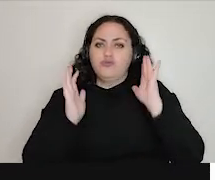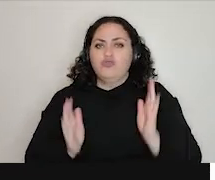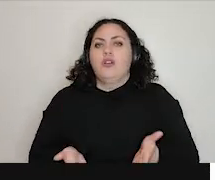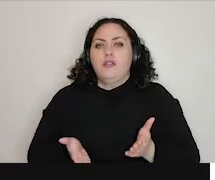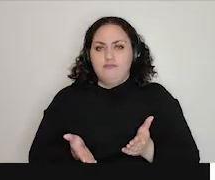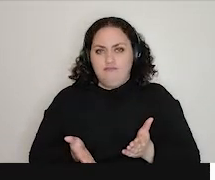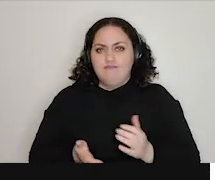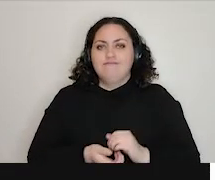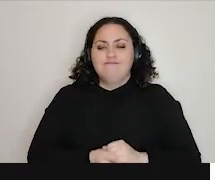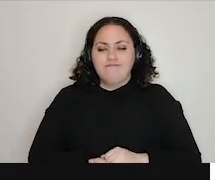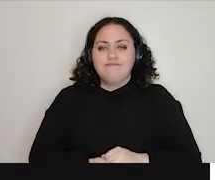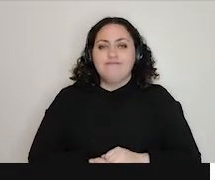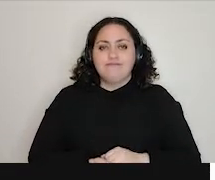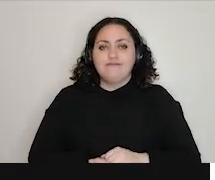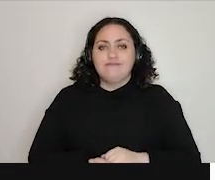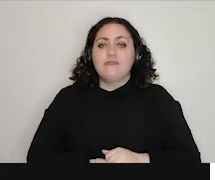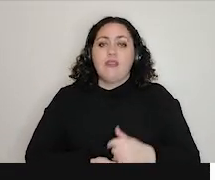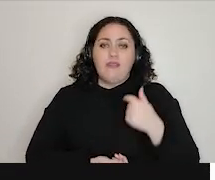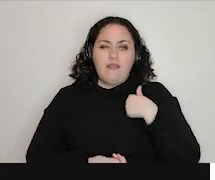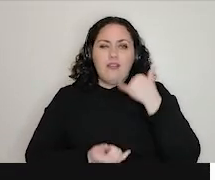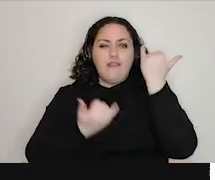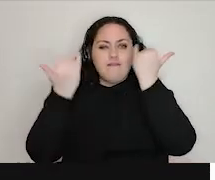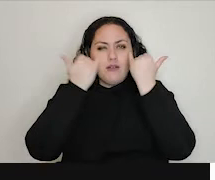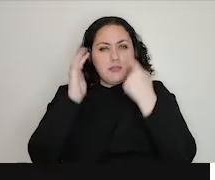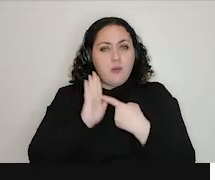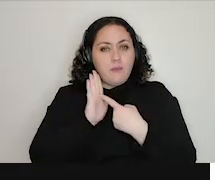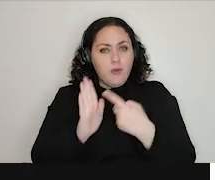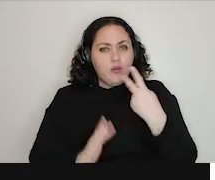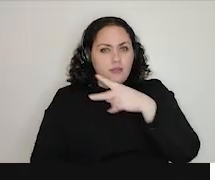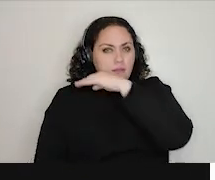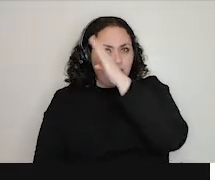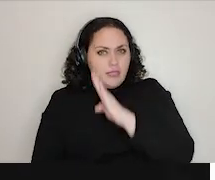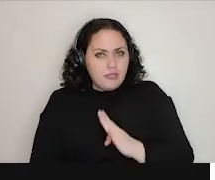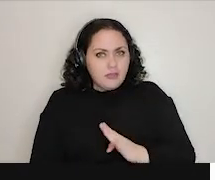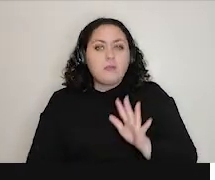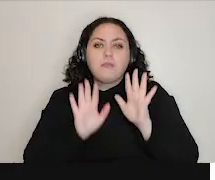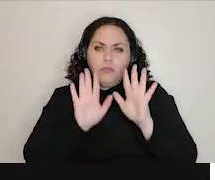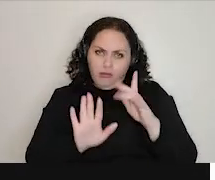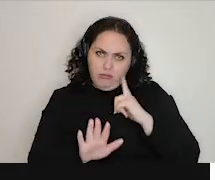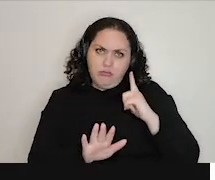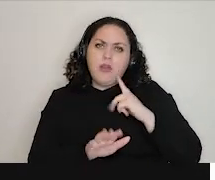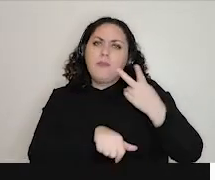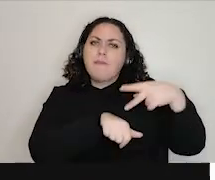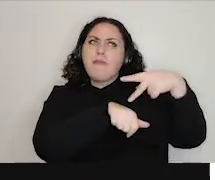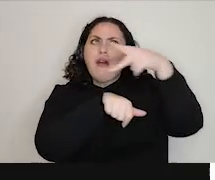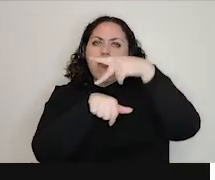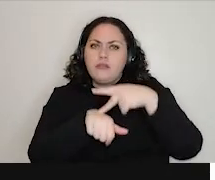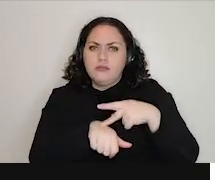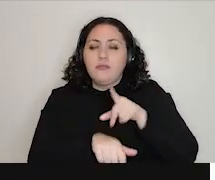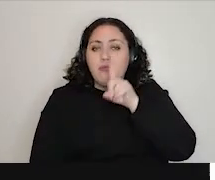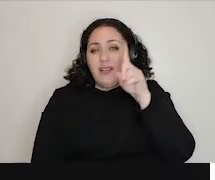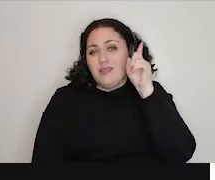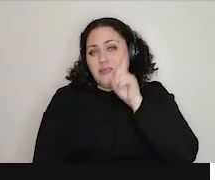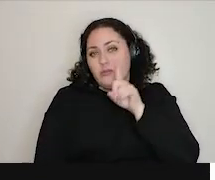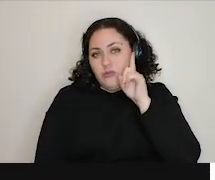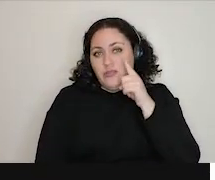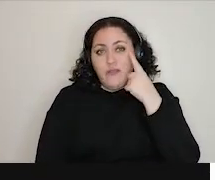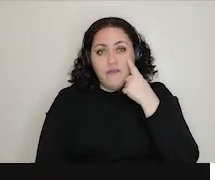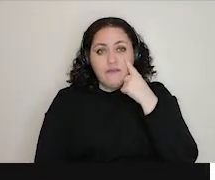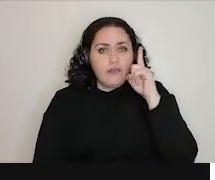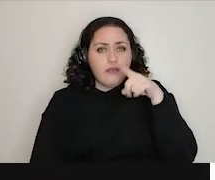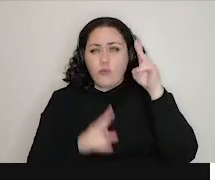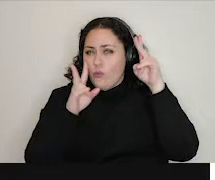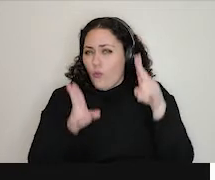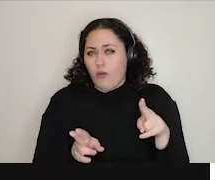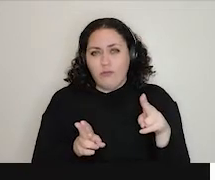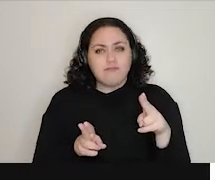suicídio. Né? E esses dados aqui que eu trago são do Brasil, mas existem dados também internacionais. E a gente vai ver que nos Estados Unidos o